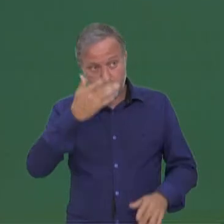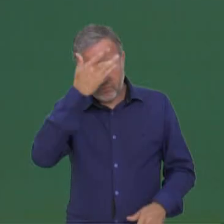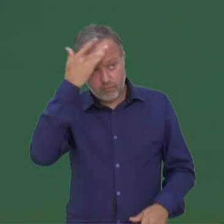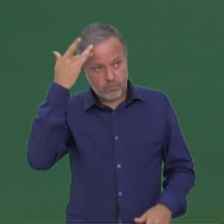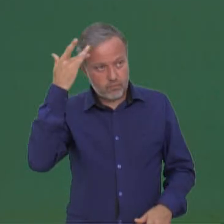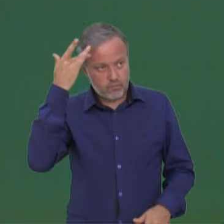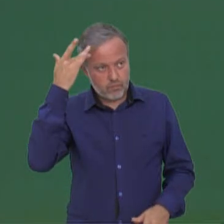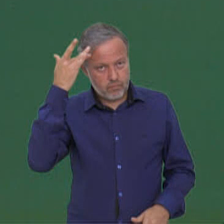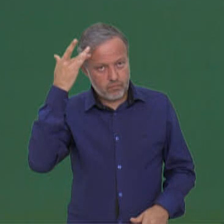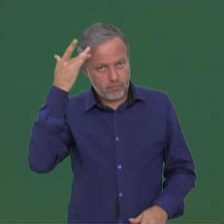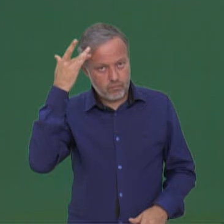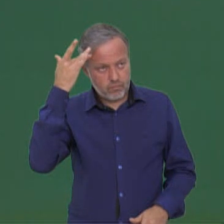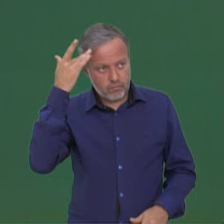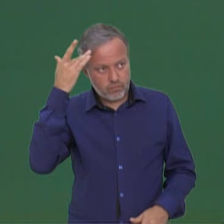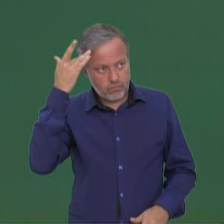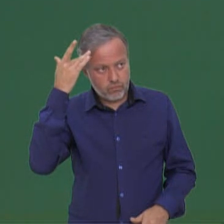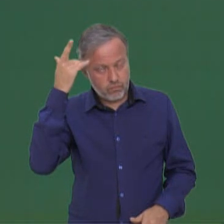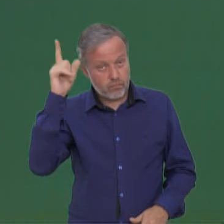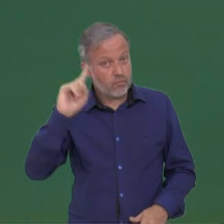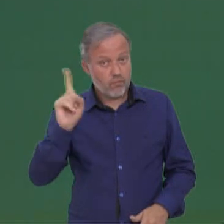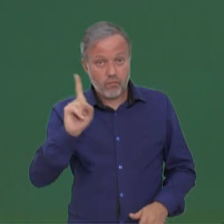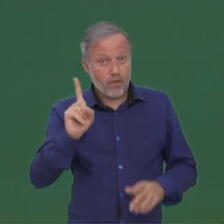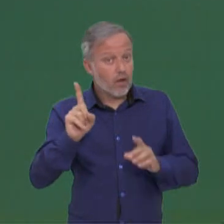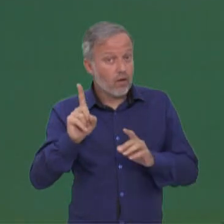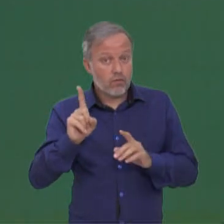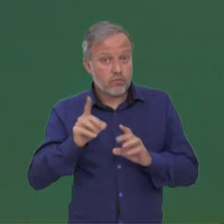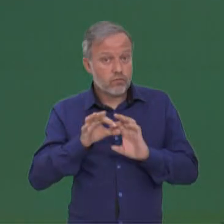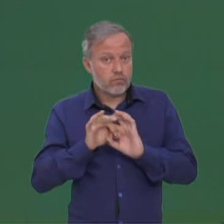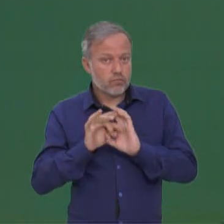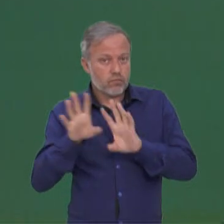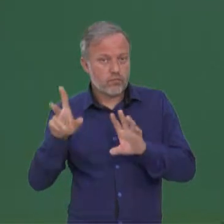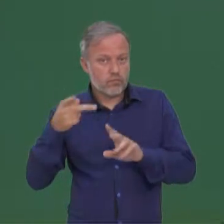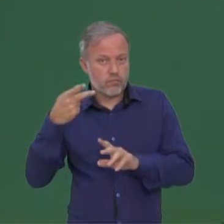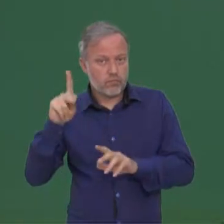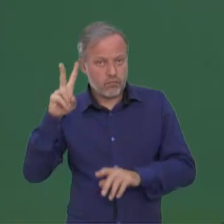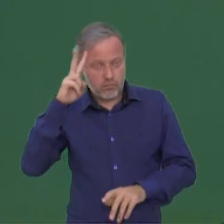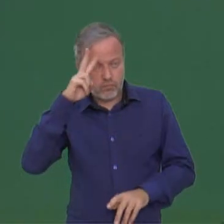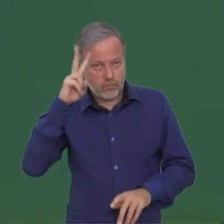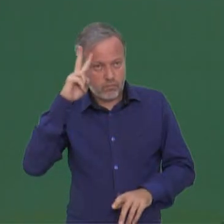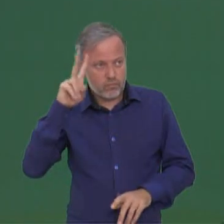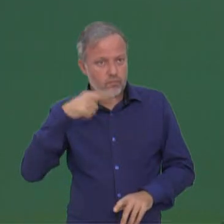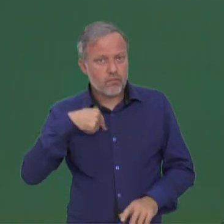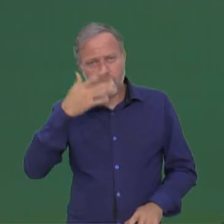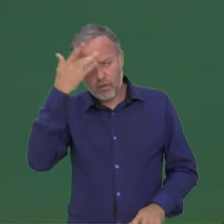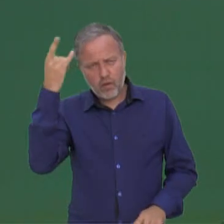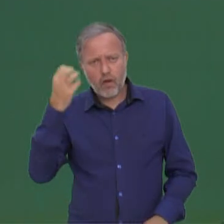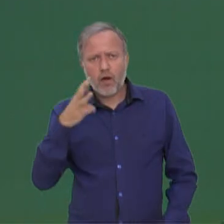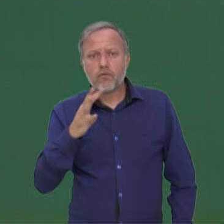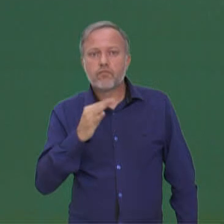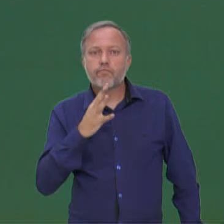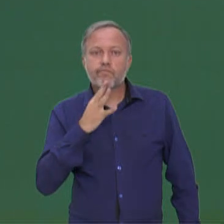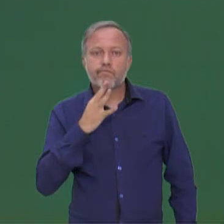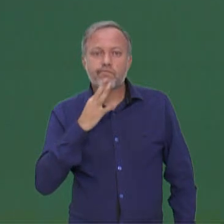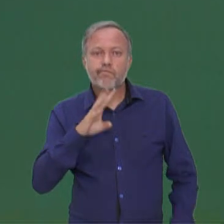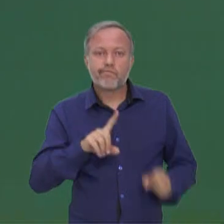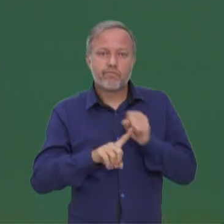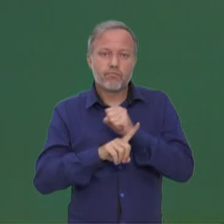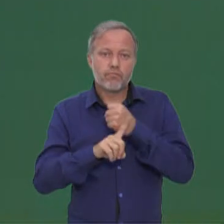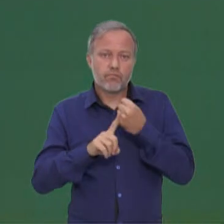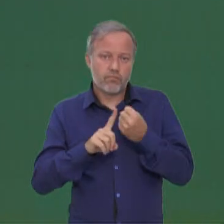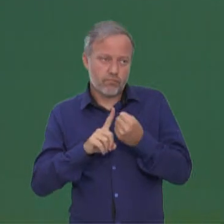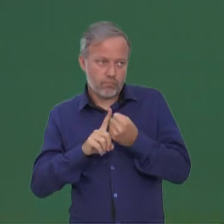pessoa que não autorizou a sua biografia, é uma pessoa bem conhecida, e aí entra